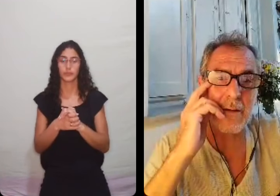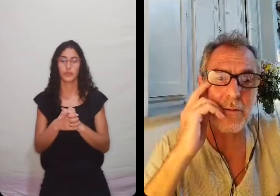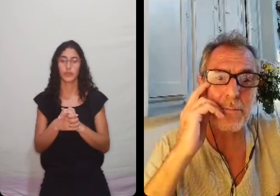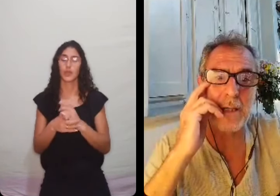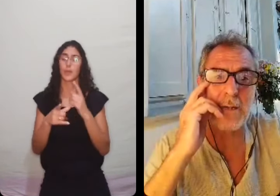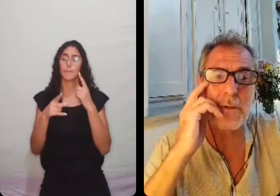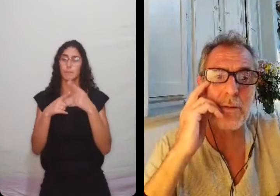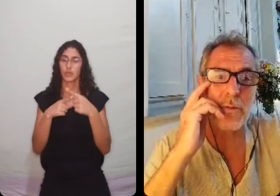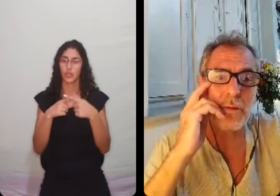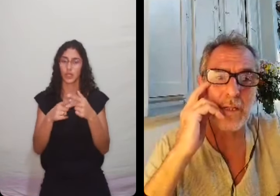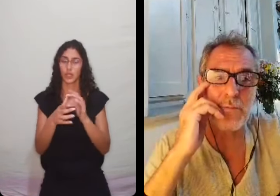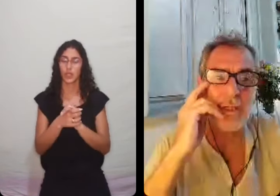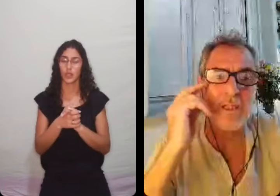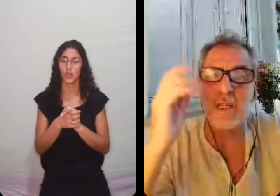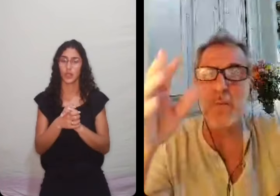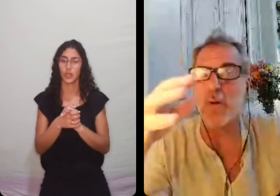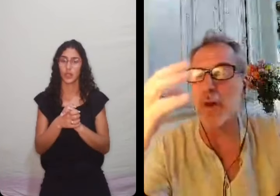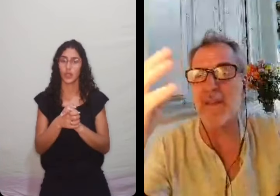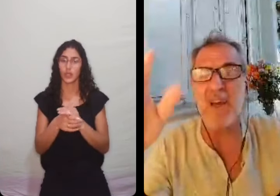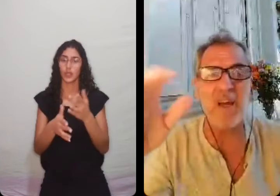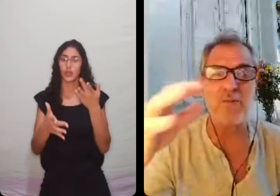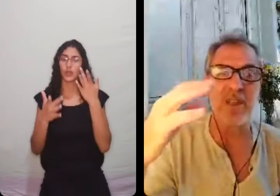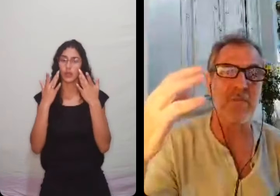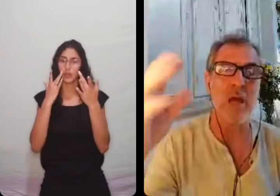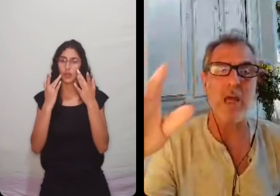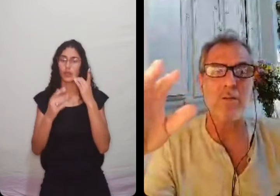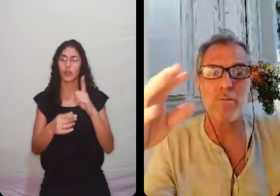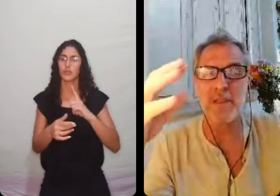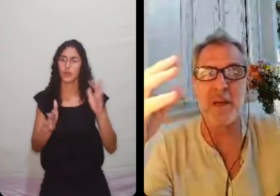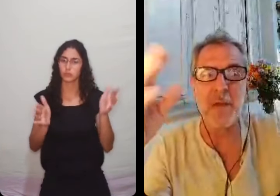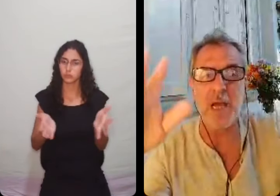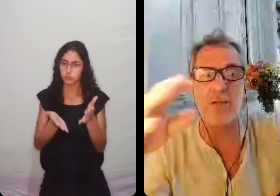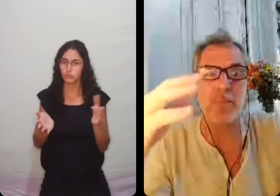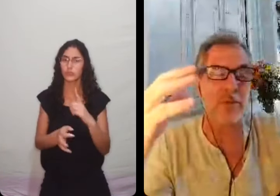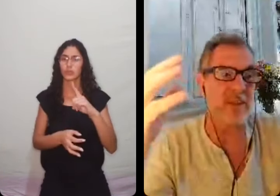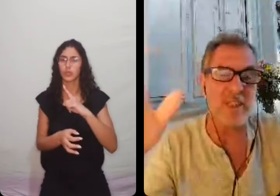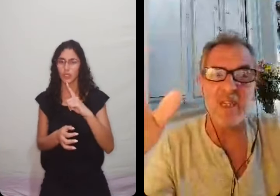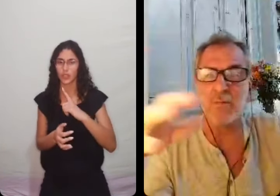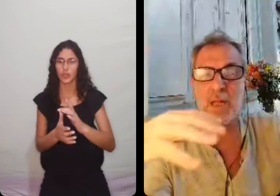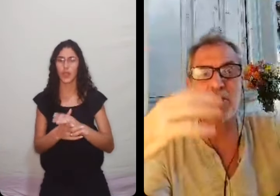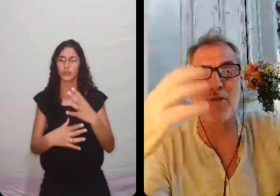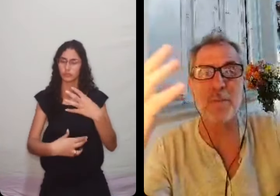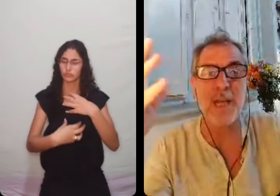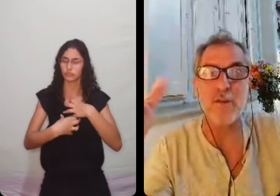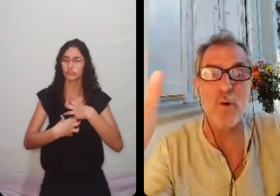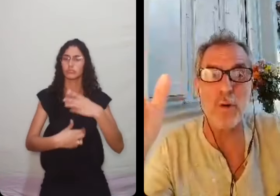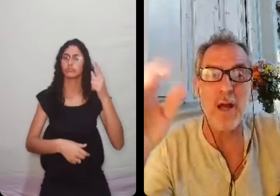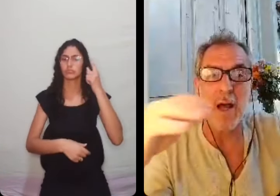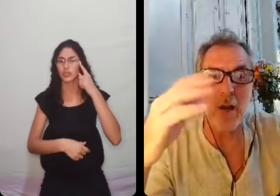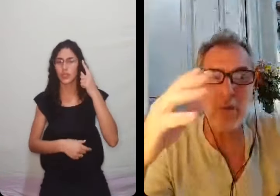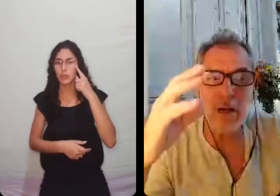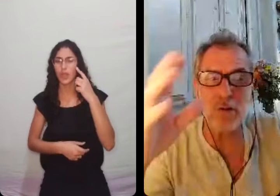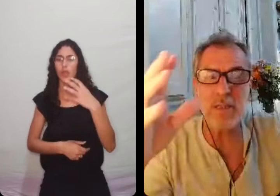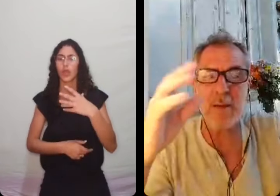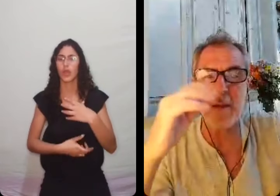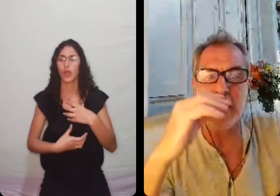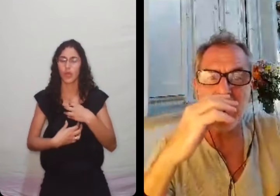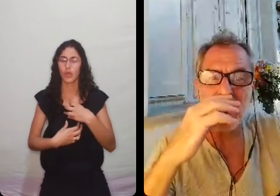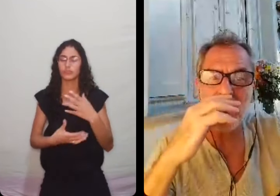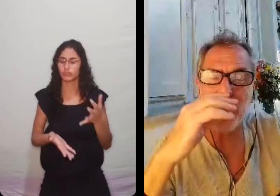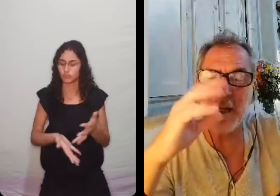espetáculo parte quando uma tem um estímulo, uma ideia, um sentimento, um pensamento, uma poesia, um texto inspirador. Alguma